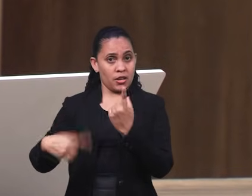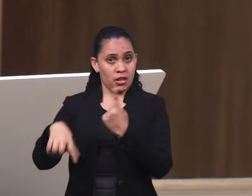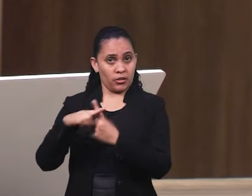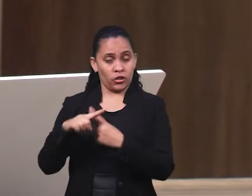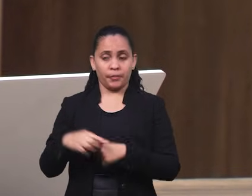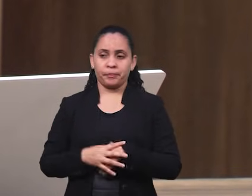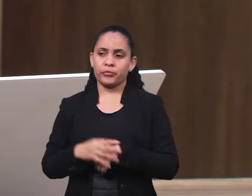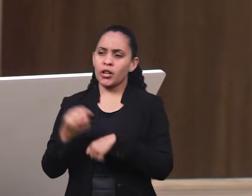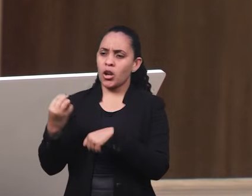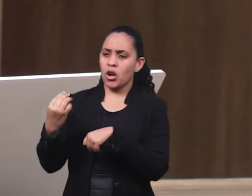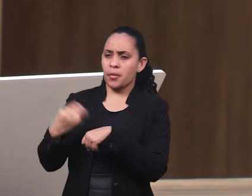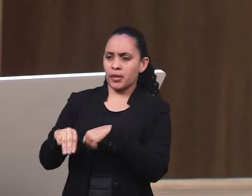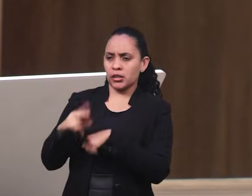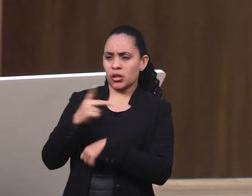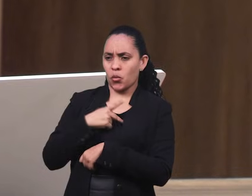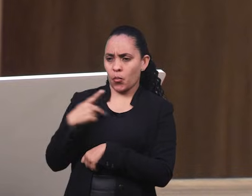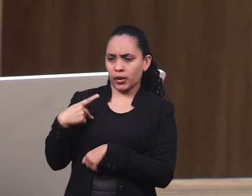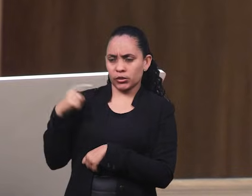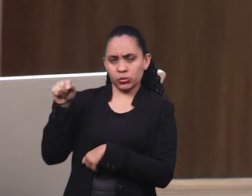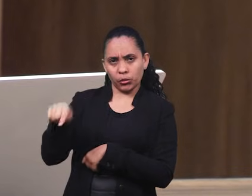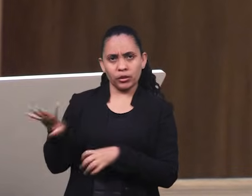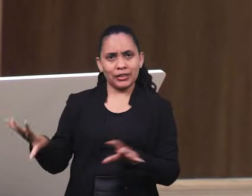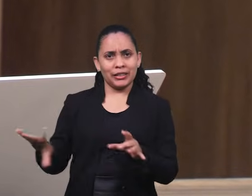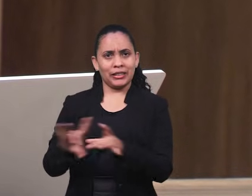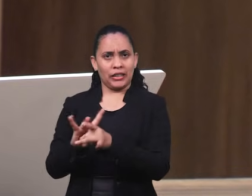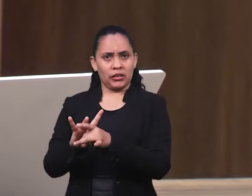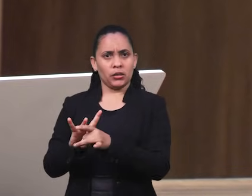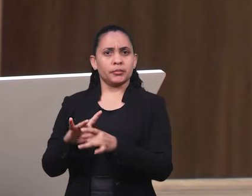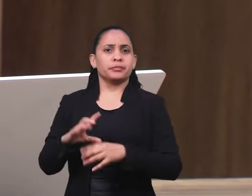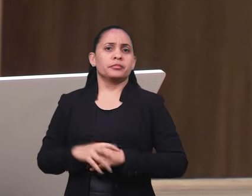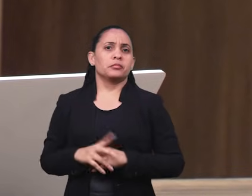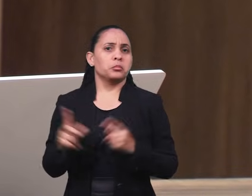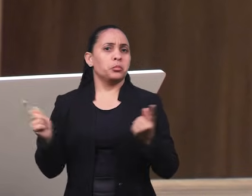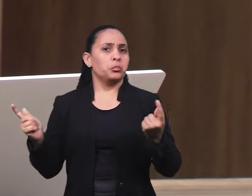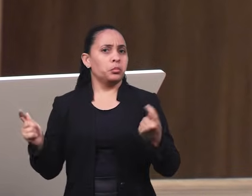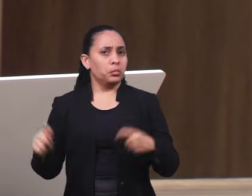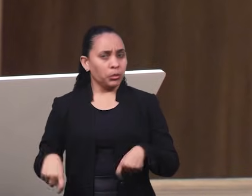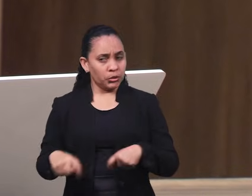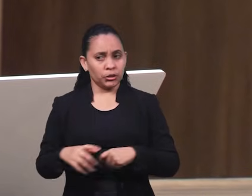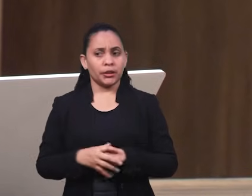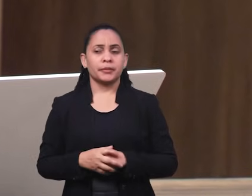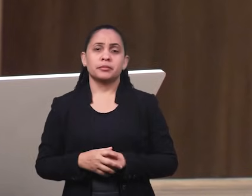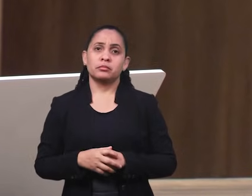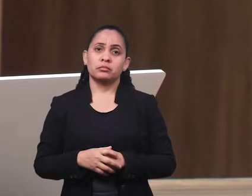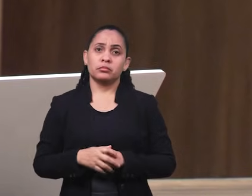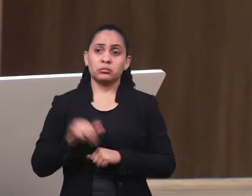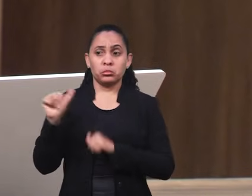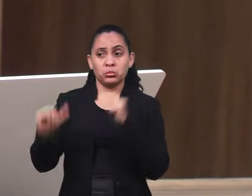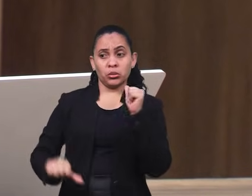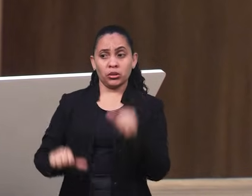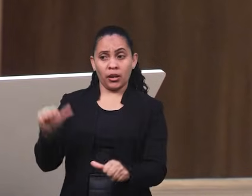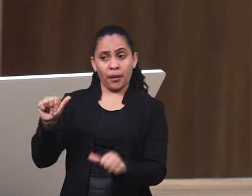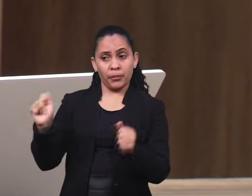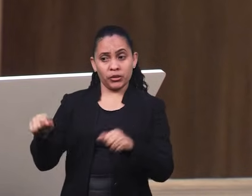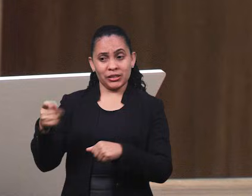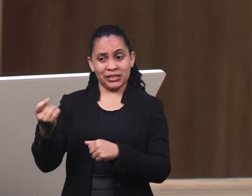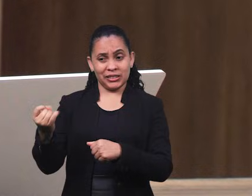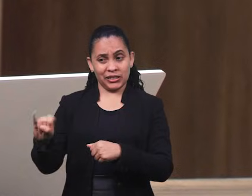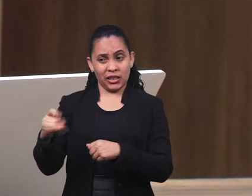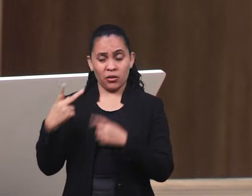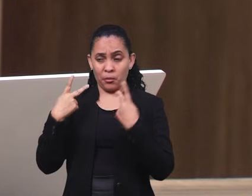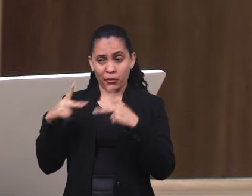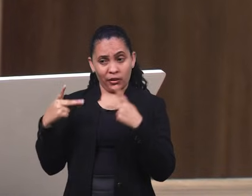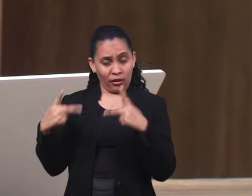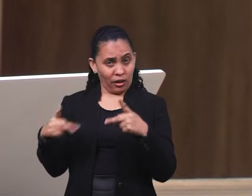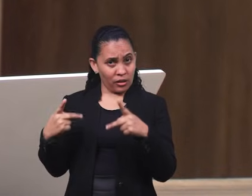ministro está sujeito à congregação. A congregação podia destituir o ministro a hora que ela quisesse. Se o ministro não pregasse